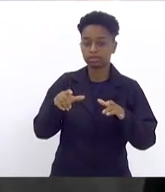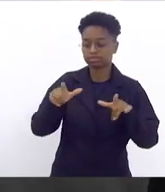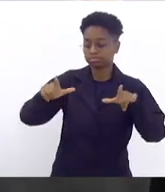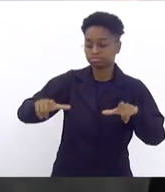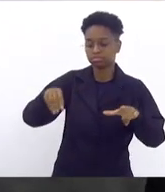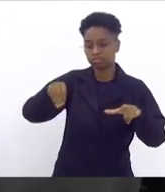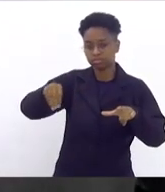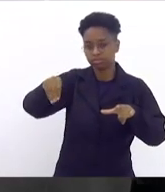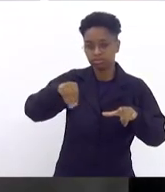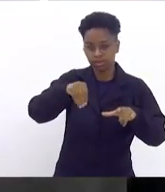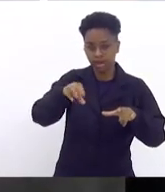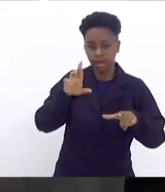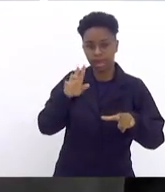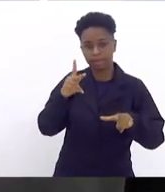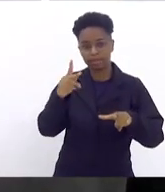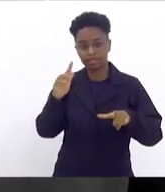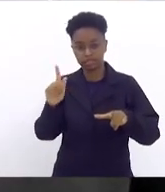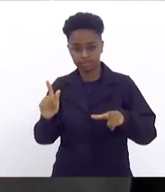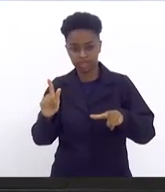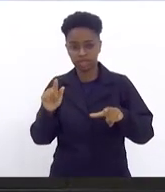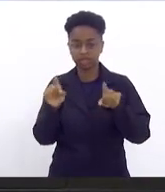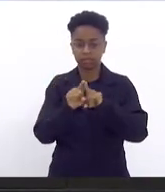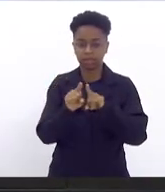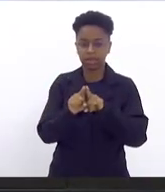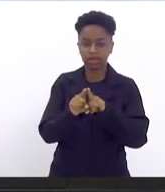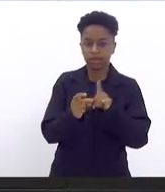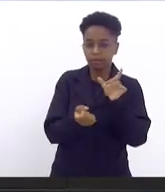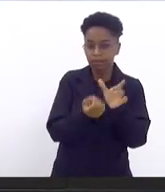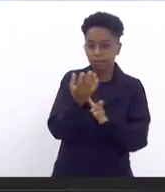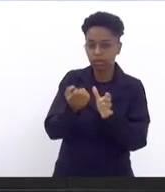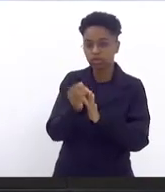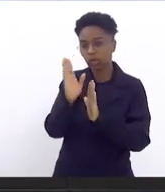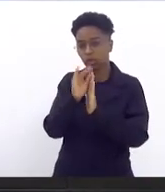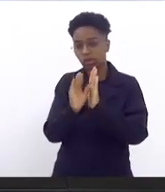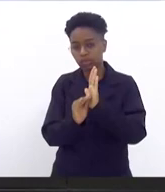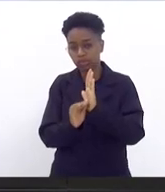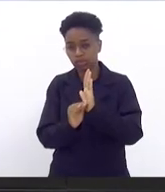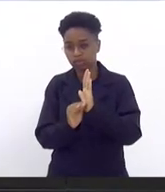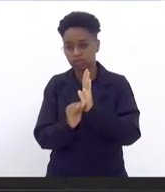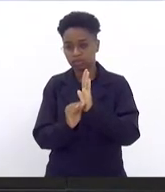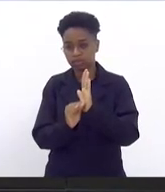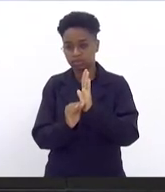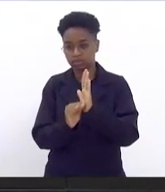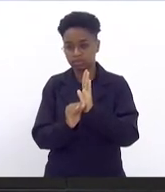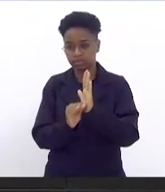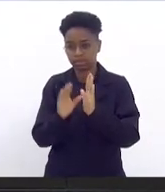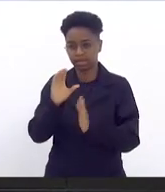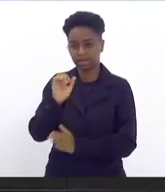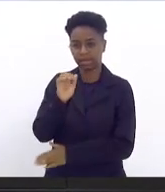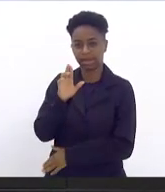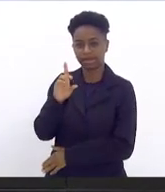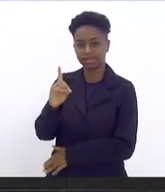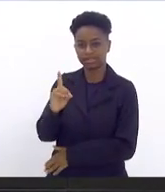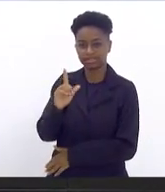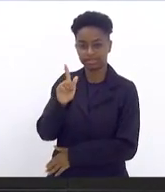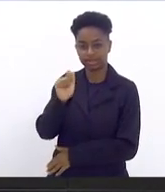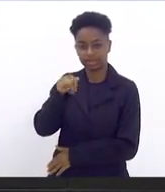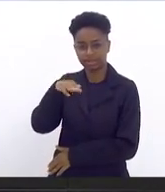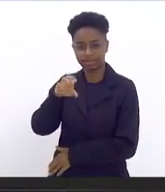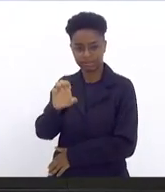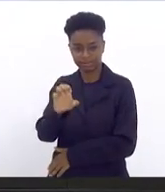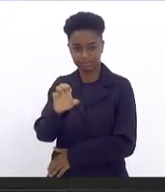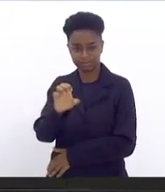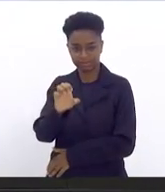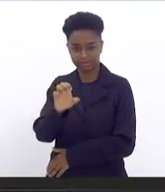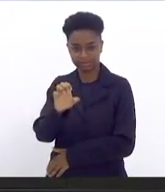RPG, card games... Oficinas de produção de conteúdo voltado para a internet. Card games. Card games. Card